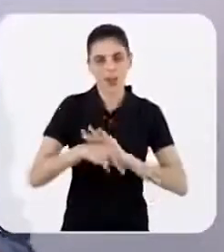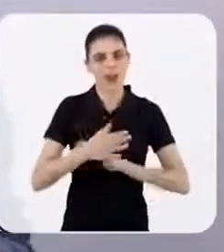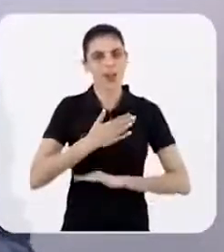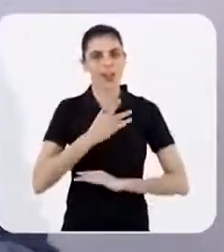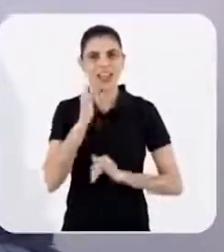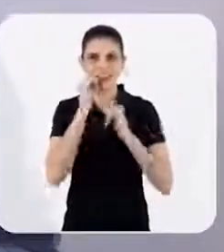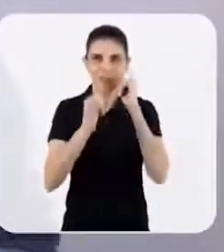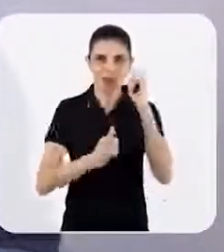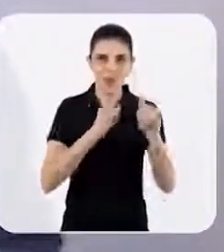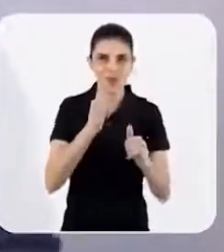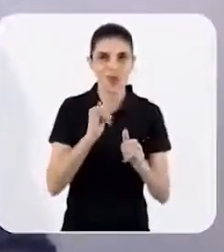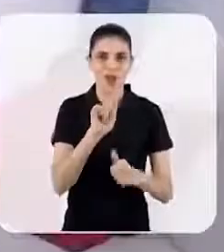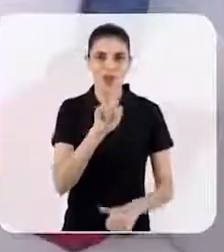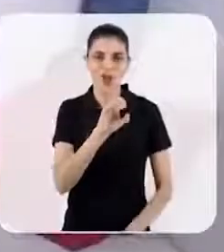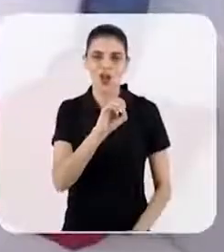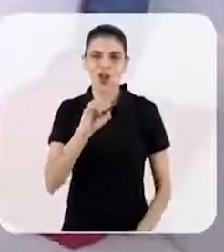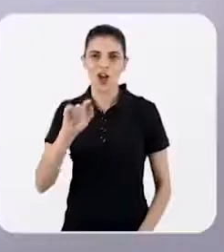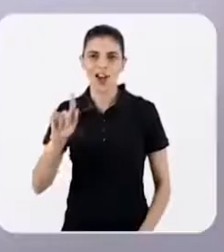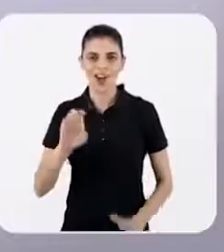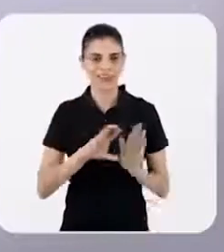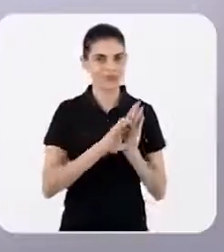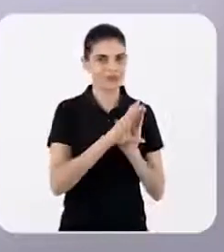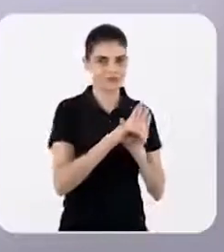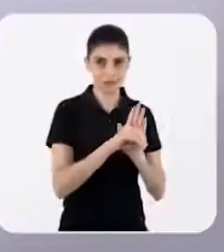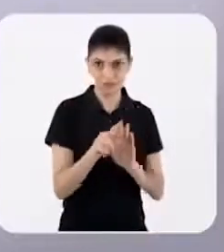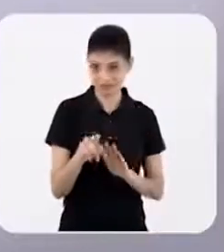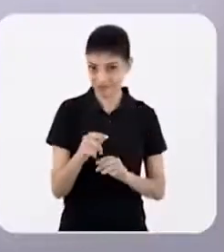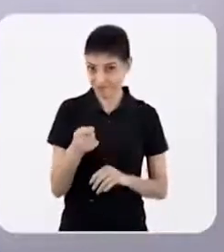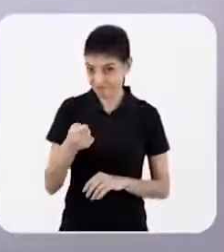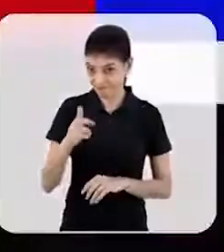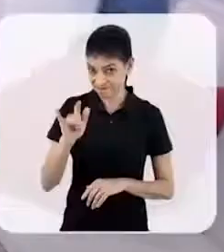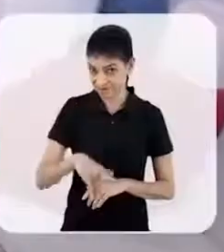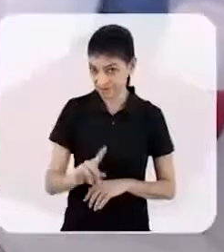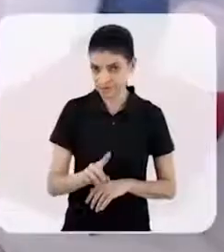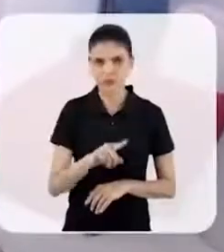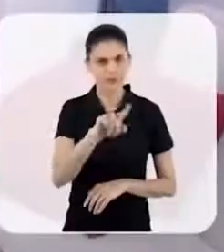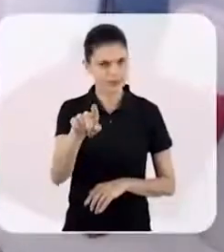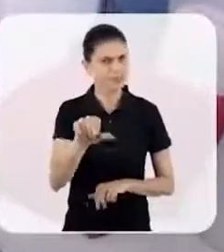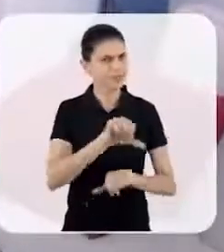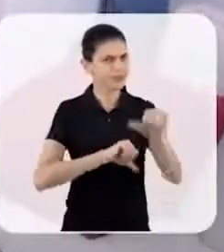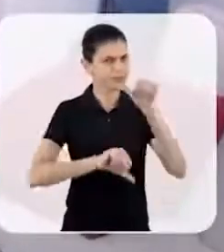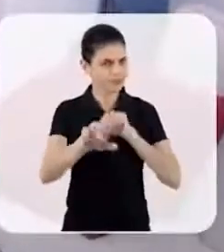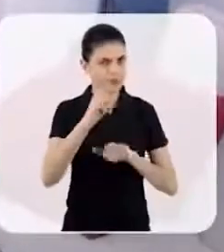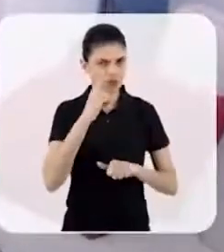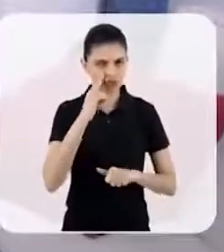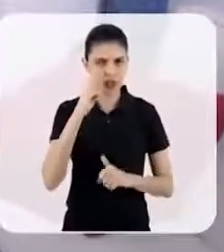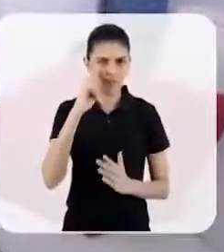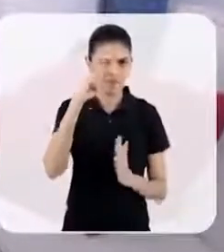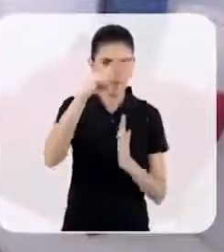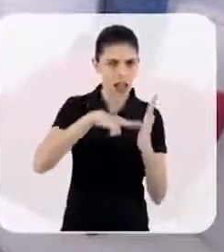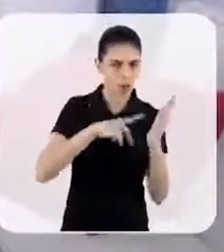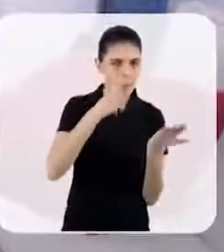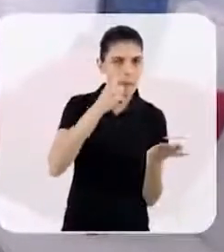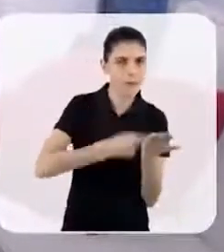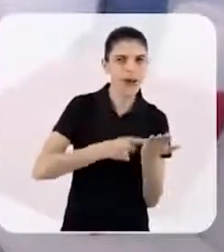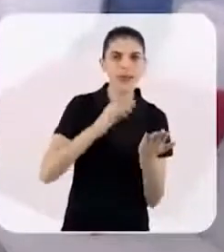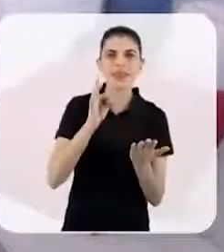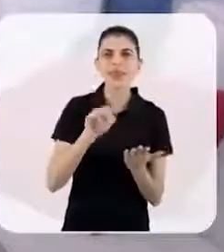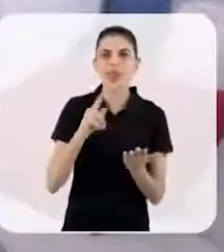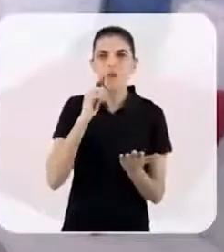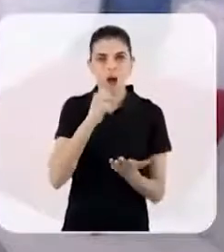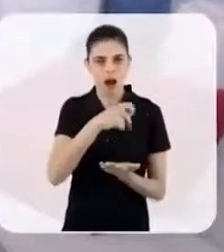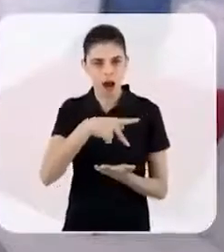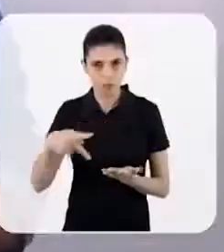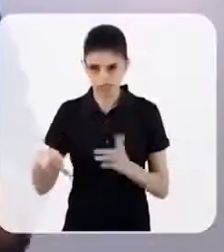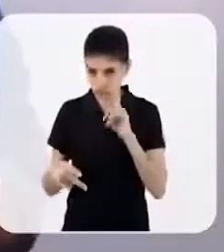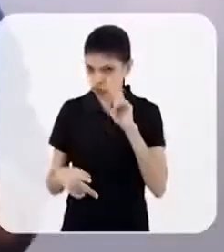confiando a nós suas informações. Google. Não é pouca coisa não. Fala a verdade, alguma vez na vida você leu os termos de uso de